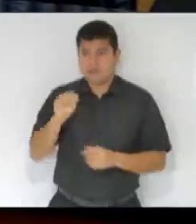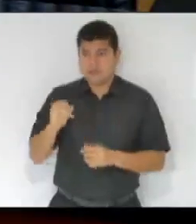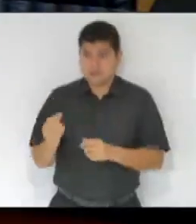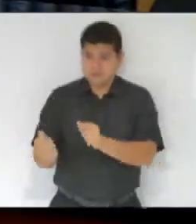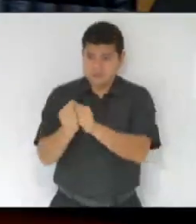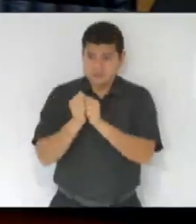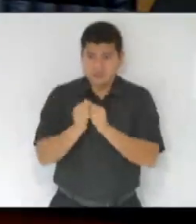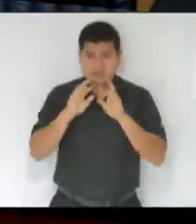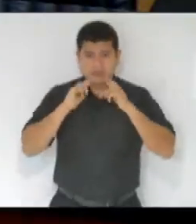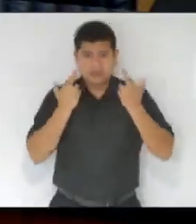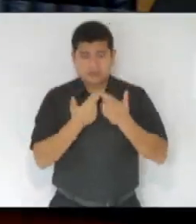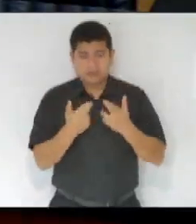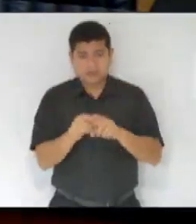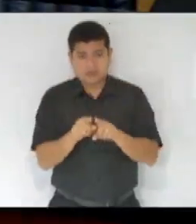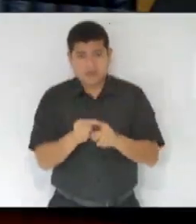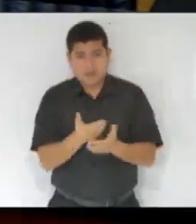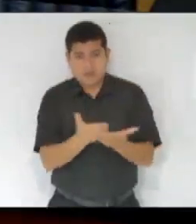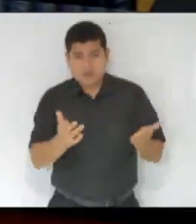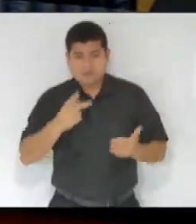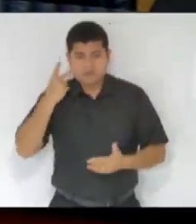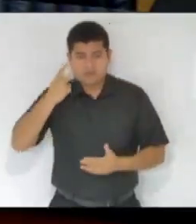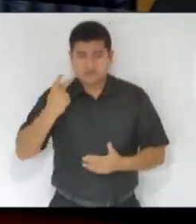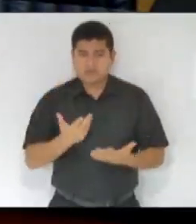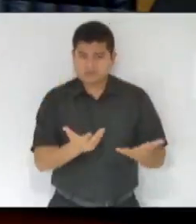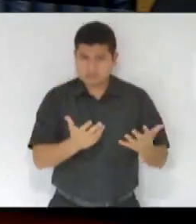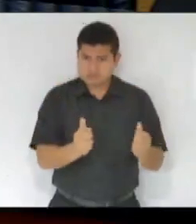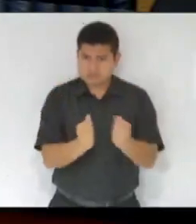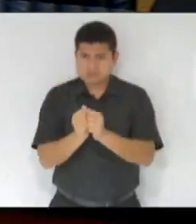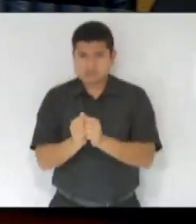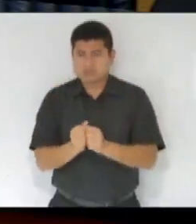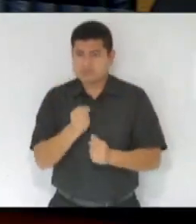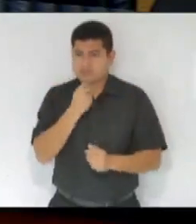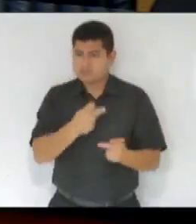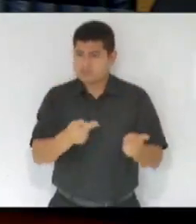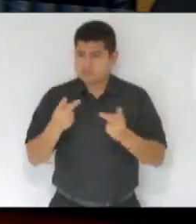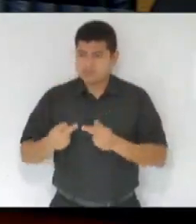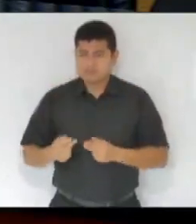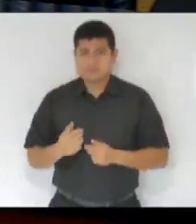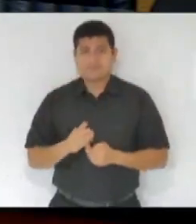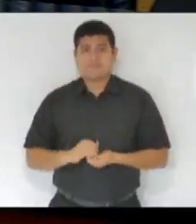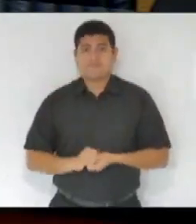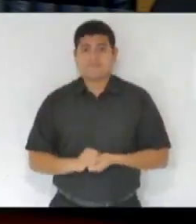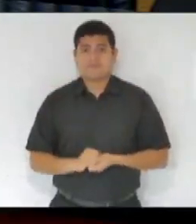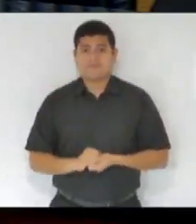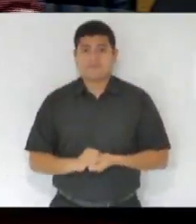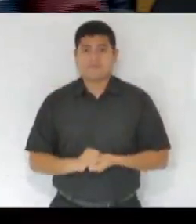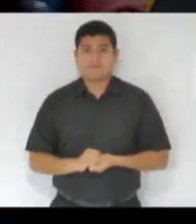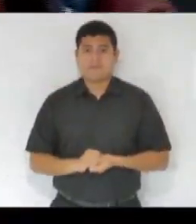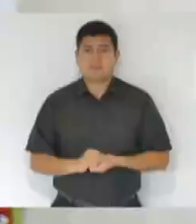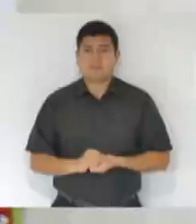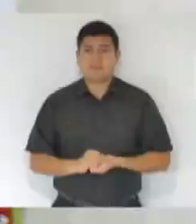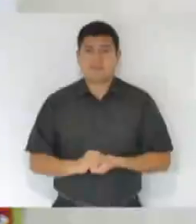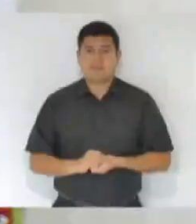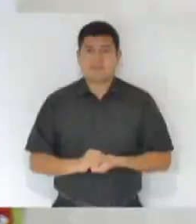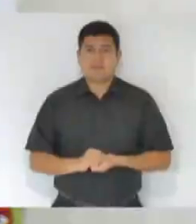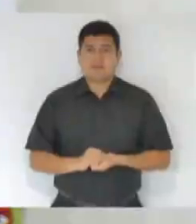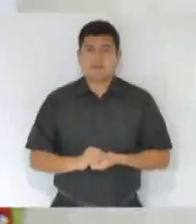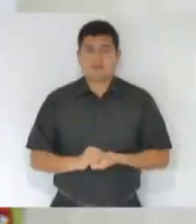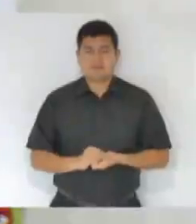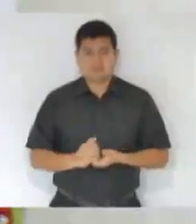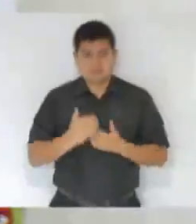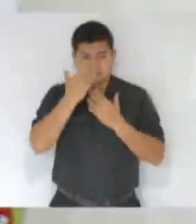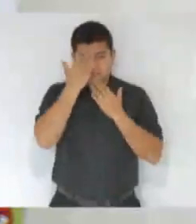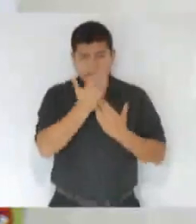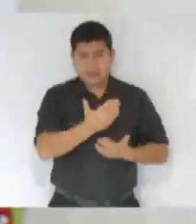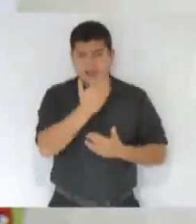Excelência e os demais parlamentares que nos ouvem serão bem-vindos. Obrigado, deputada Paulinha, que também é companheira na causa aqui,